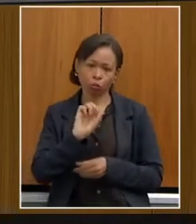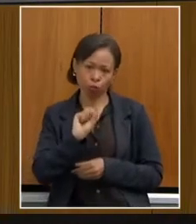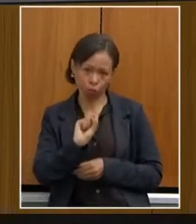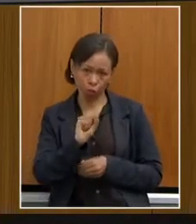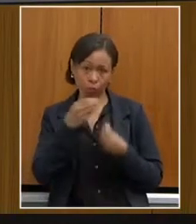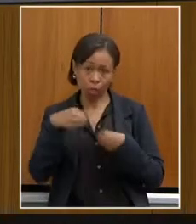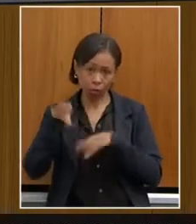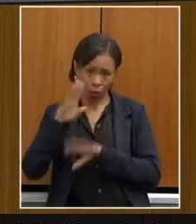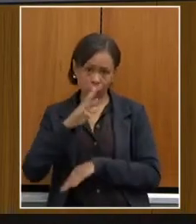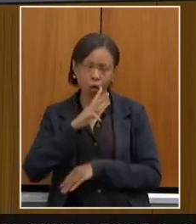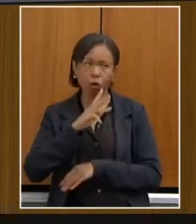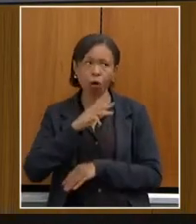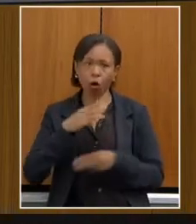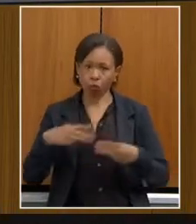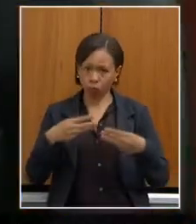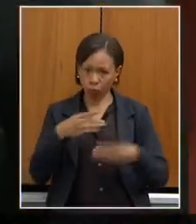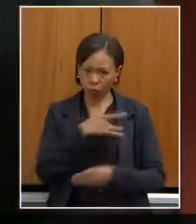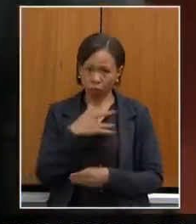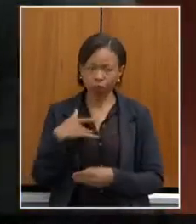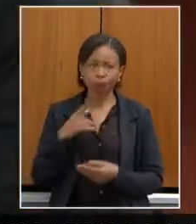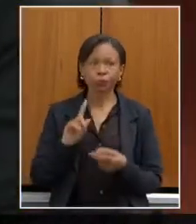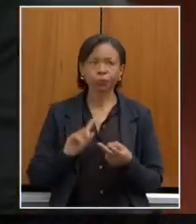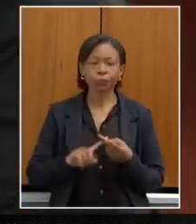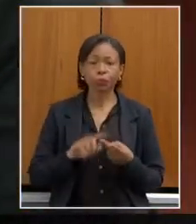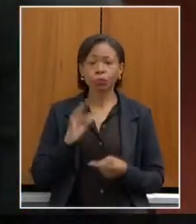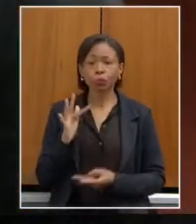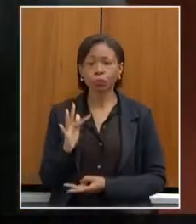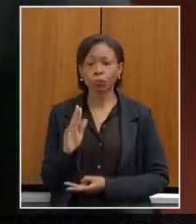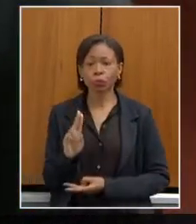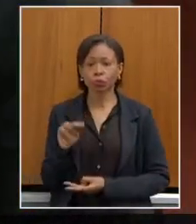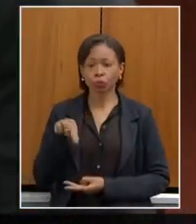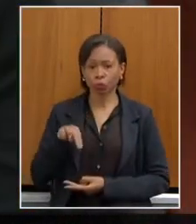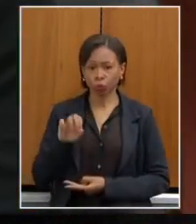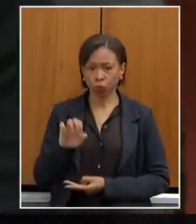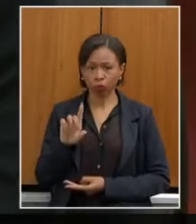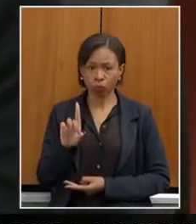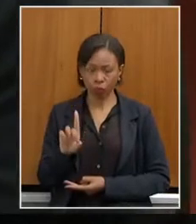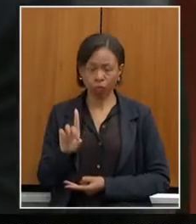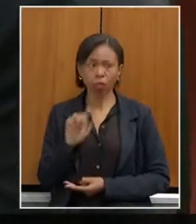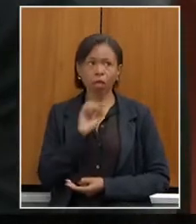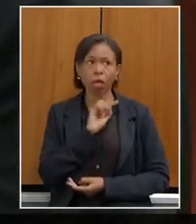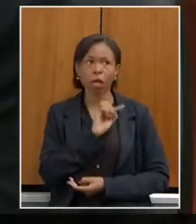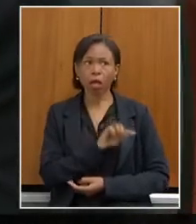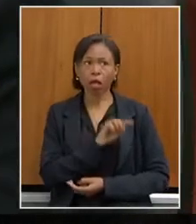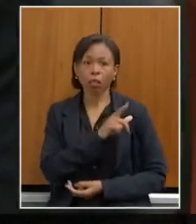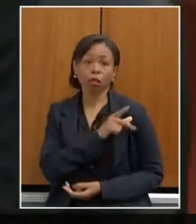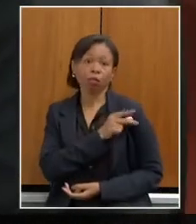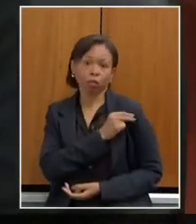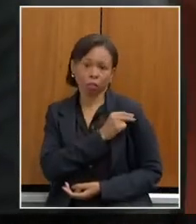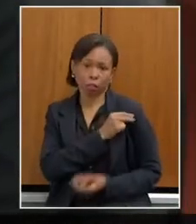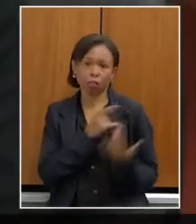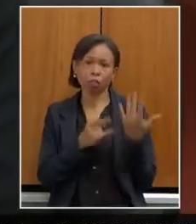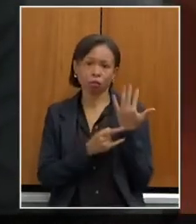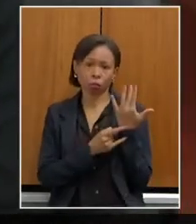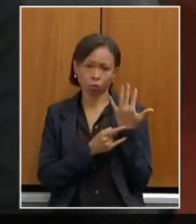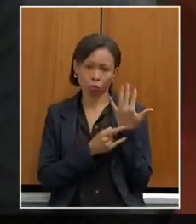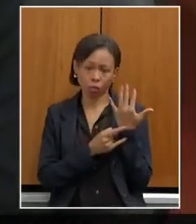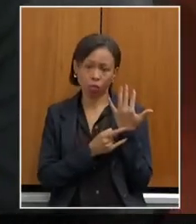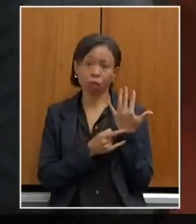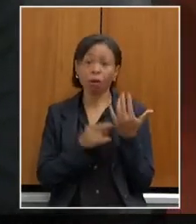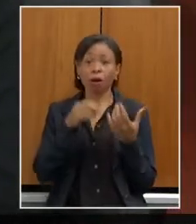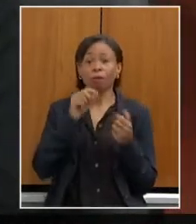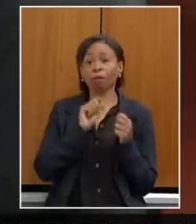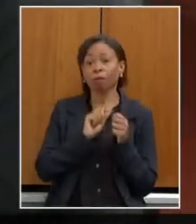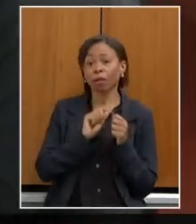relação a FUNED a produção de vacina a vacina que está sendo desenvolvida pela UFMG a produção dela será na FUNED a FUNED